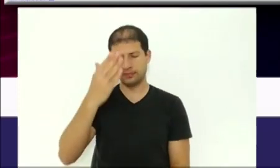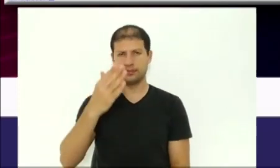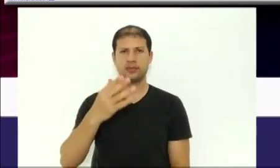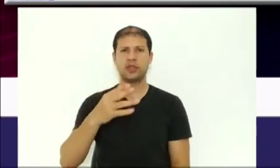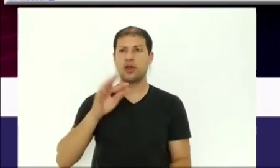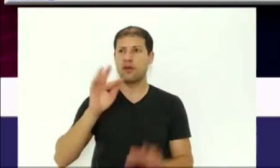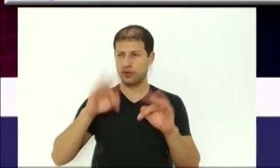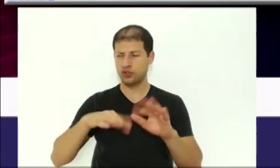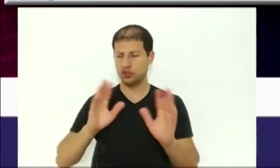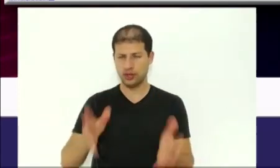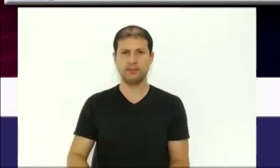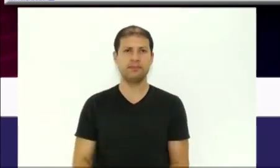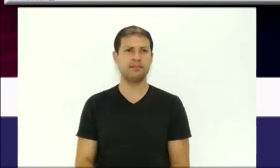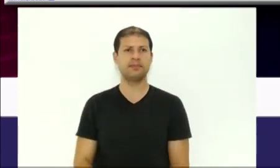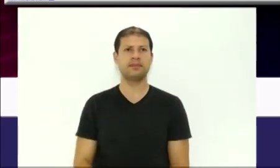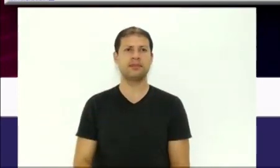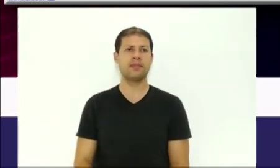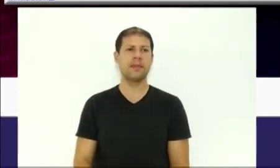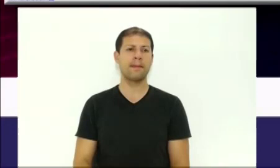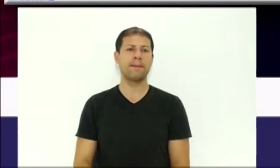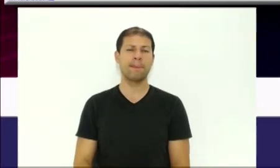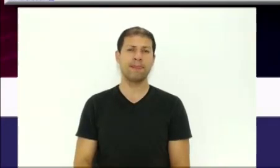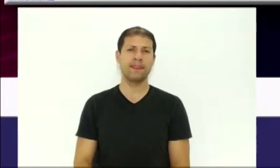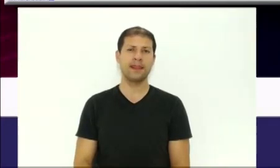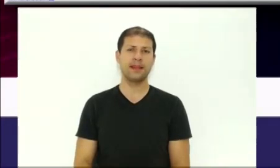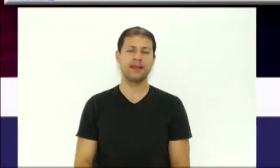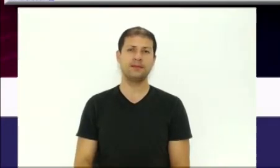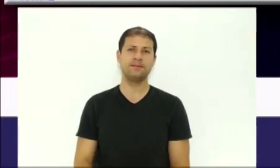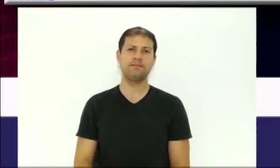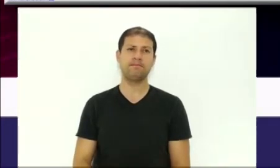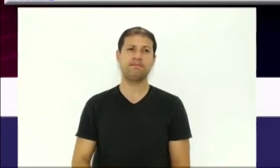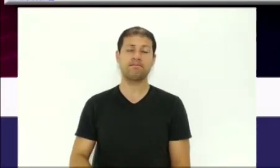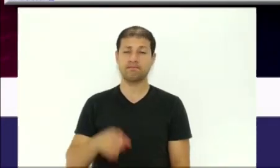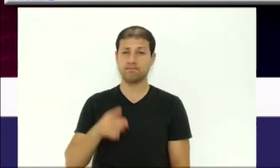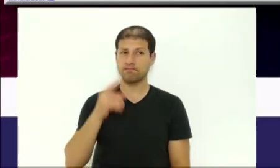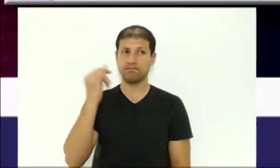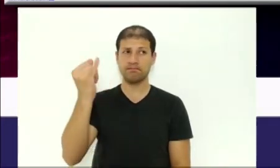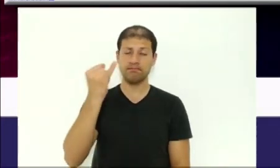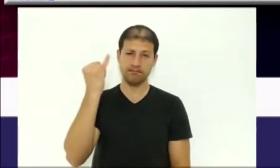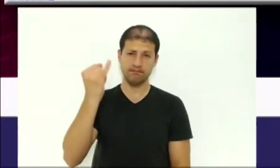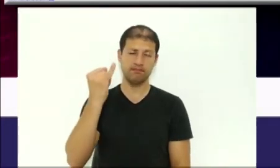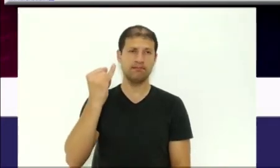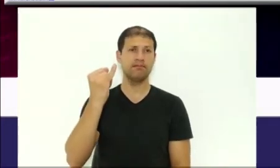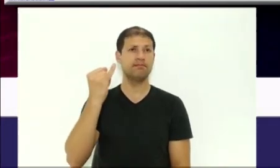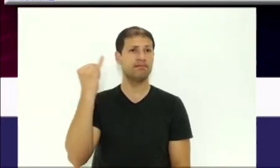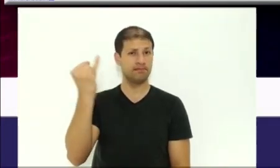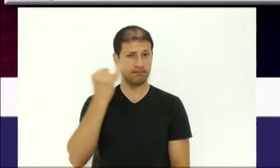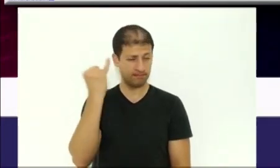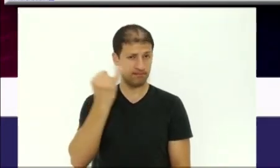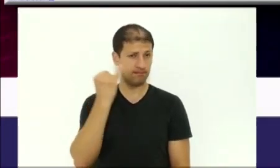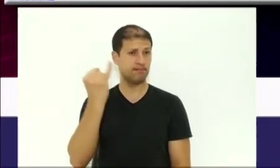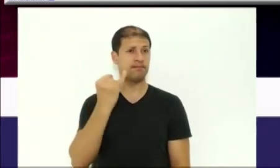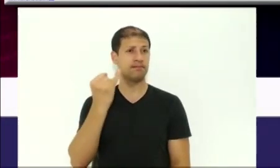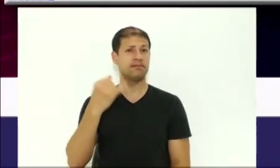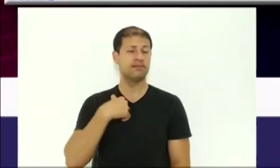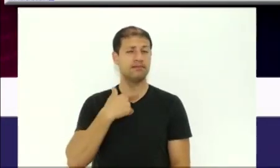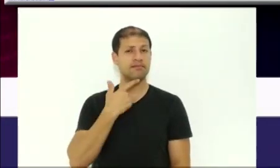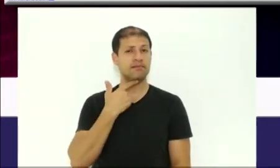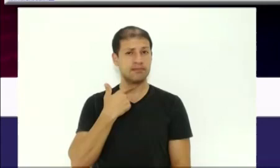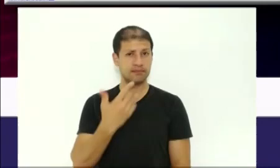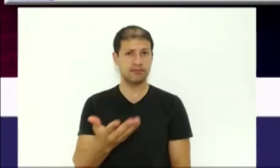né? E assim, um ponto importante, bastante importante, que eu gostaria